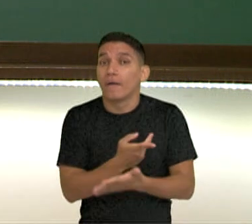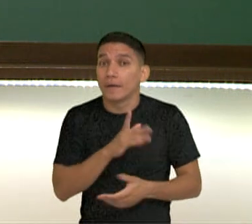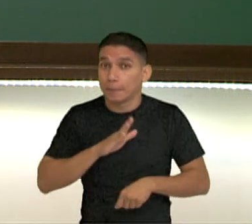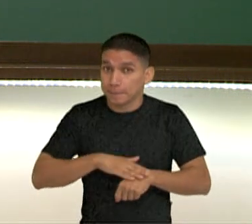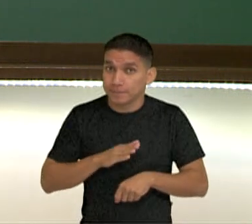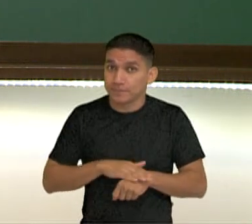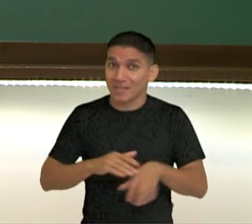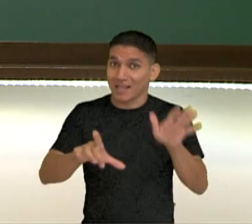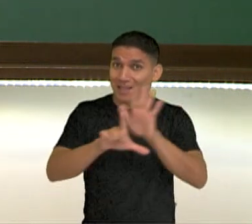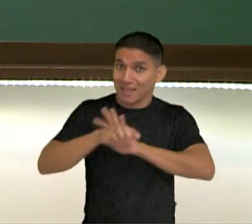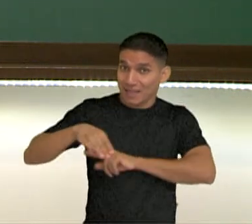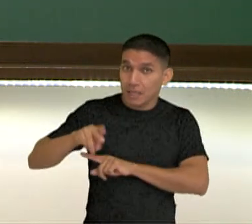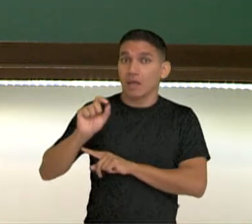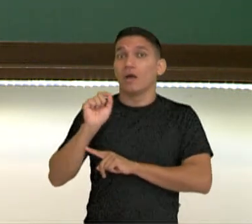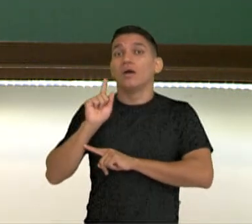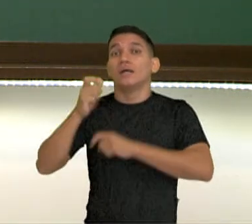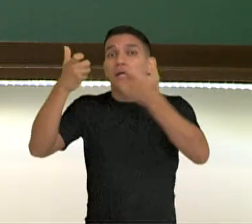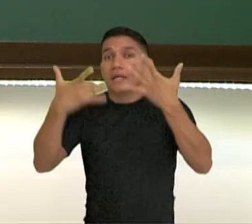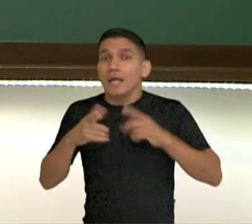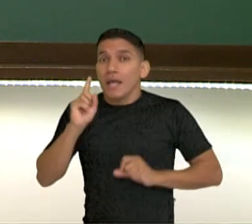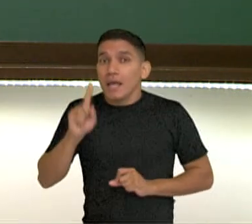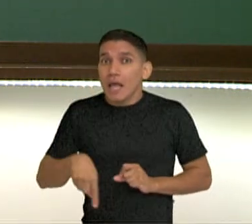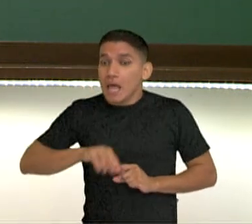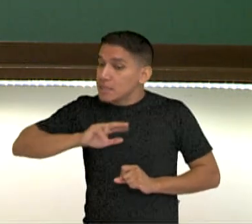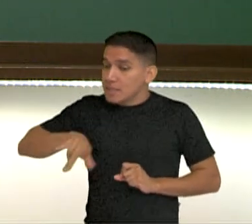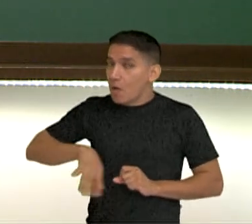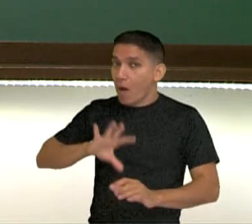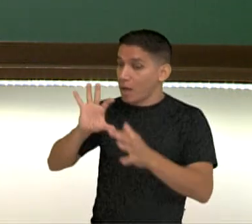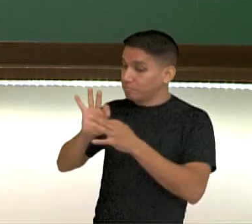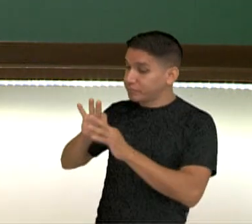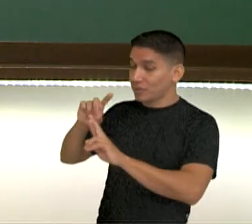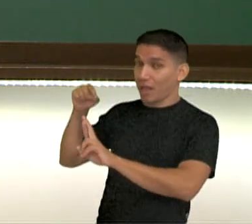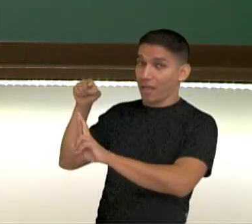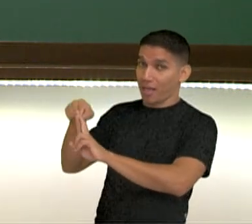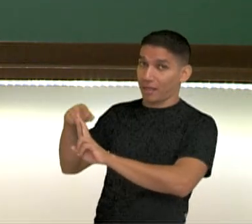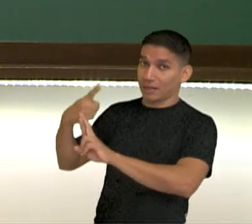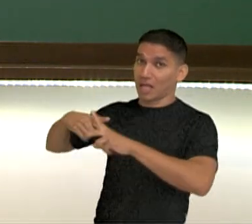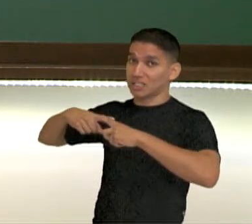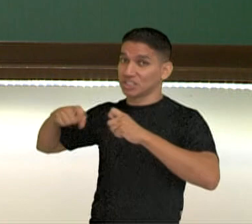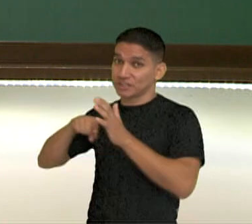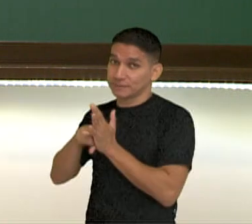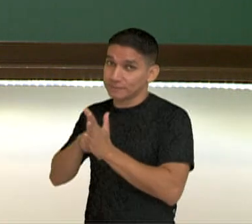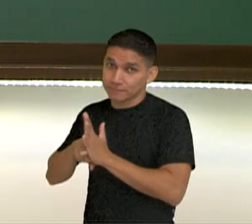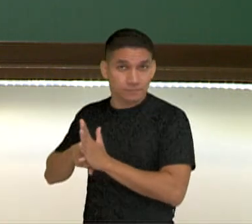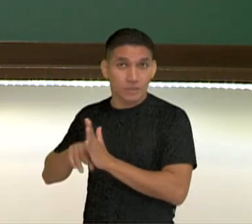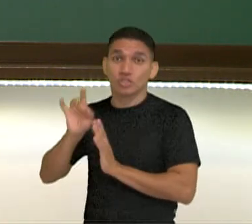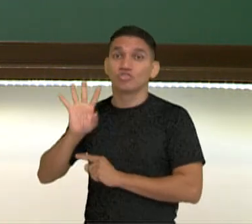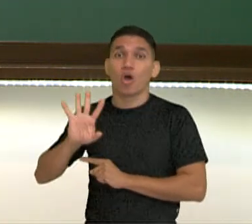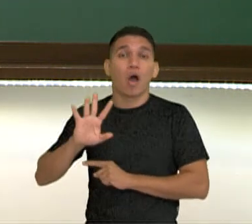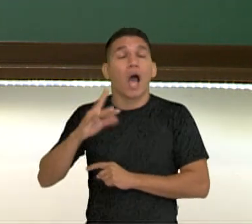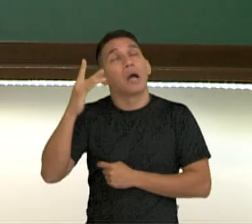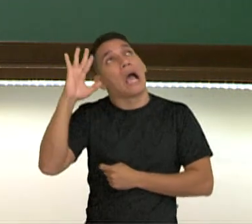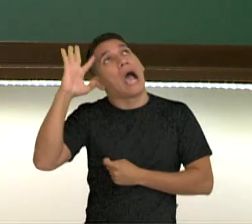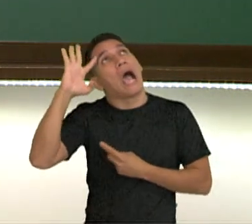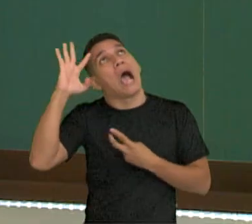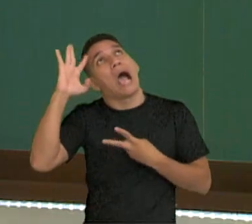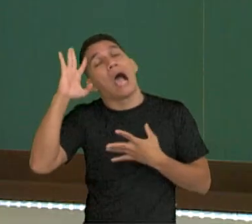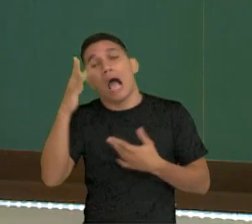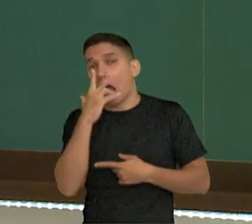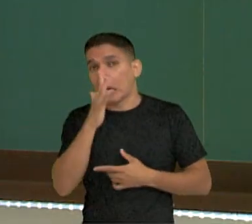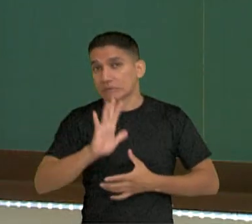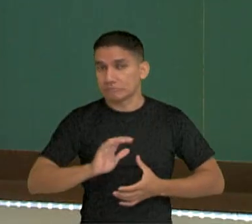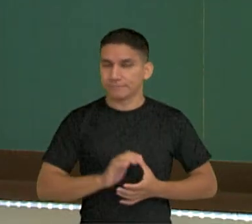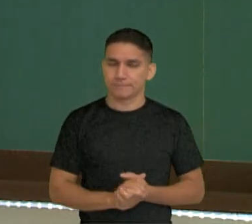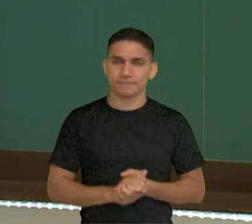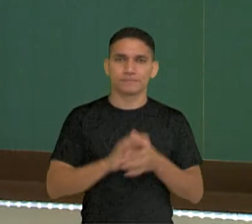As leis de Murphy, elas não são baseadas em pesquisas científicas, somente em questões de achismo. Nesse